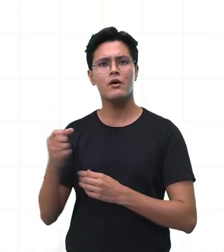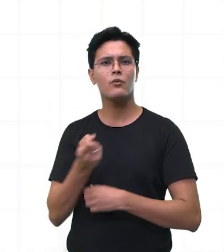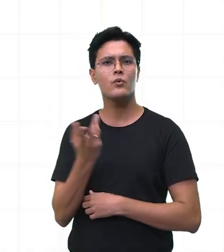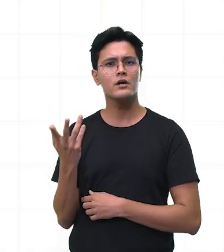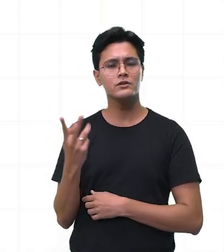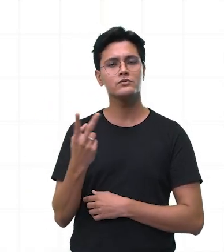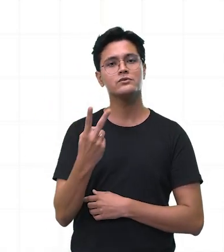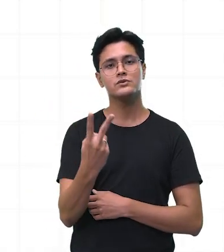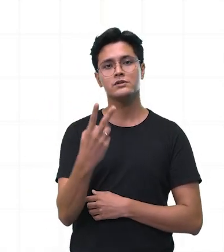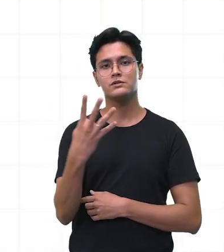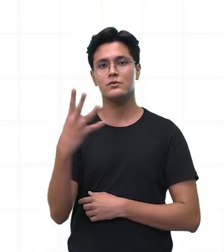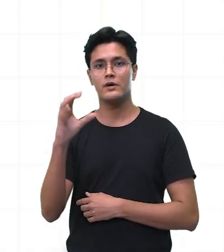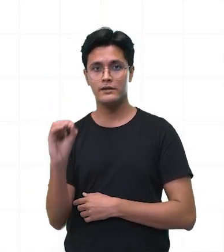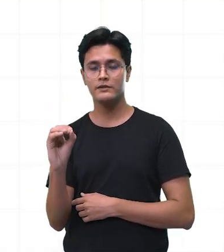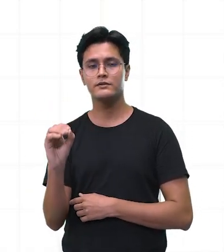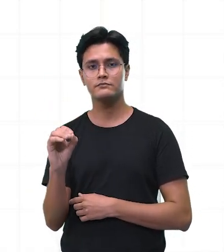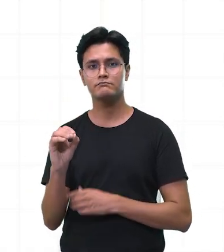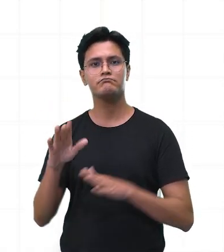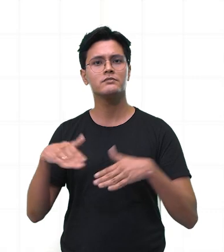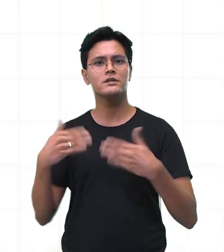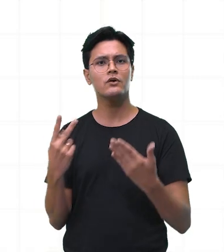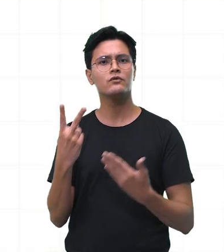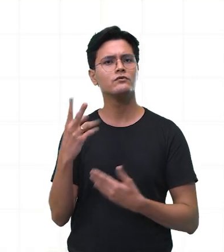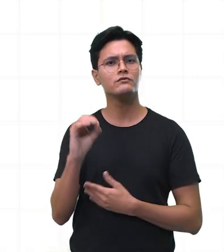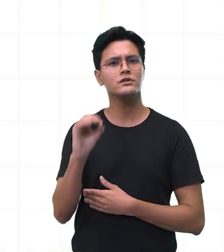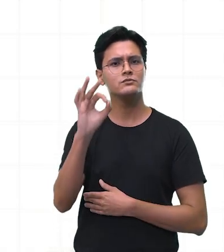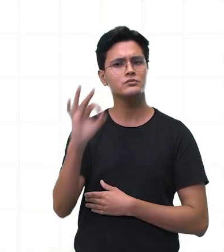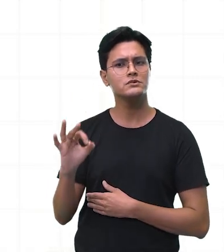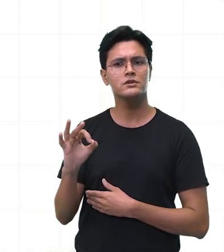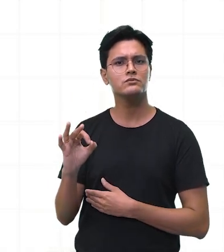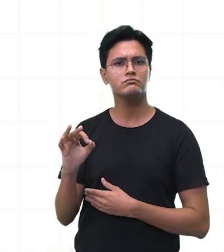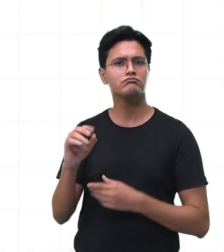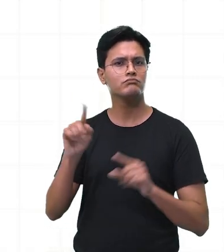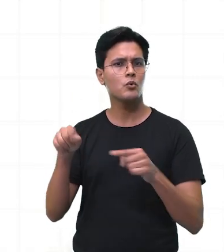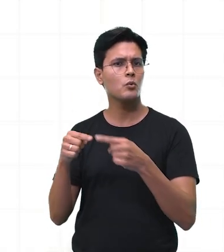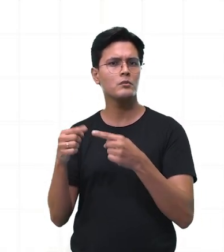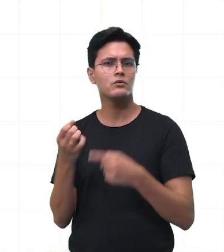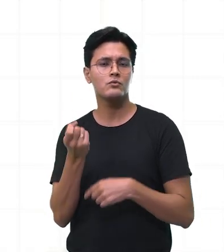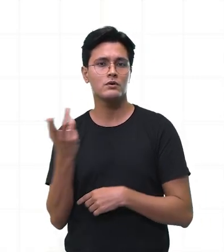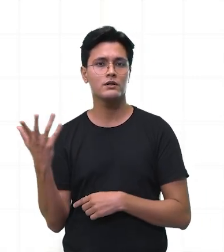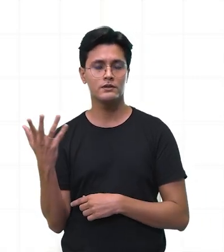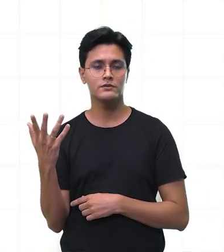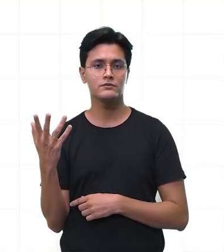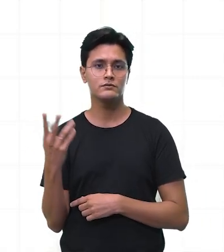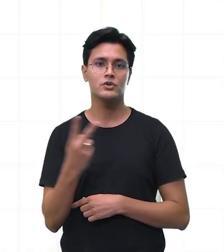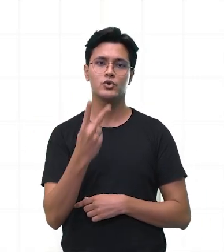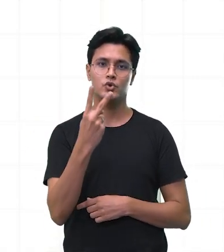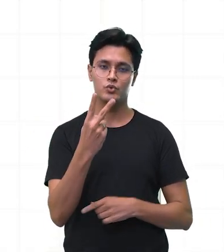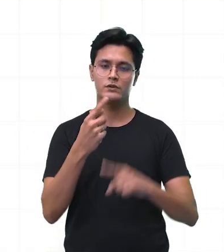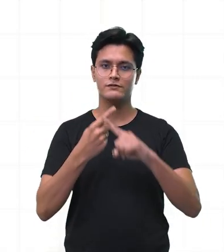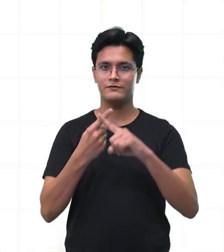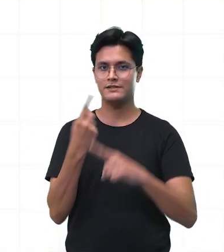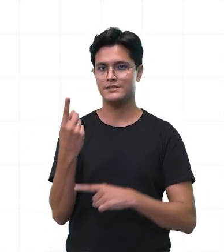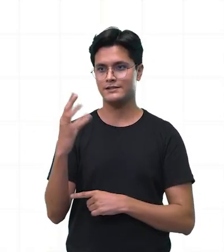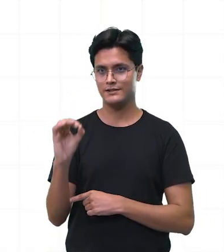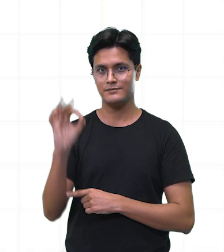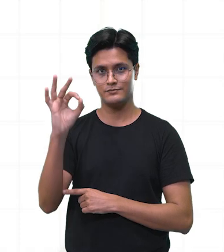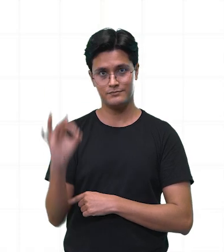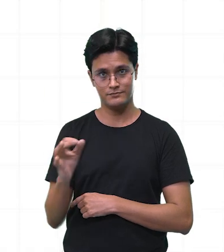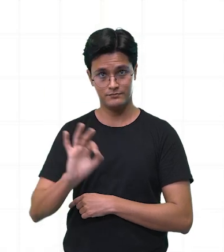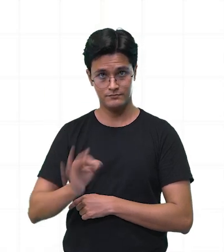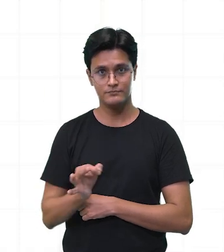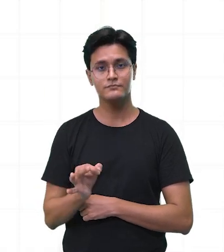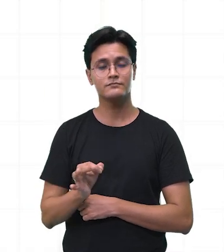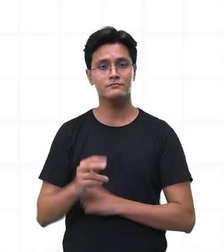então 20% vai ser quanto? vai ser 2 vezes o 10%, né?